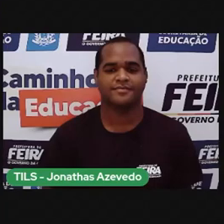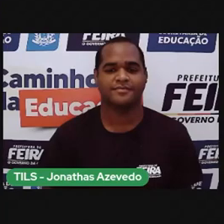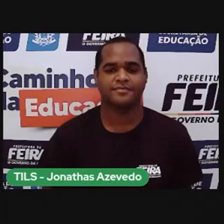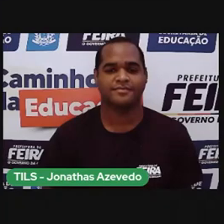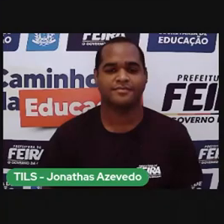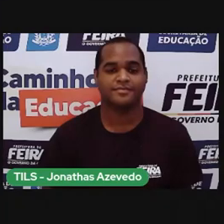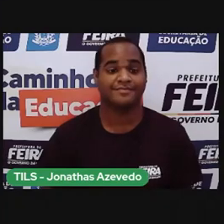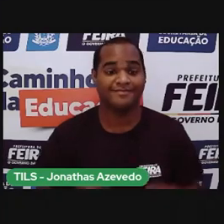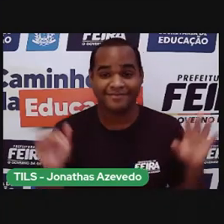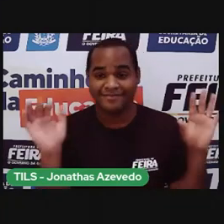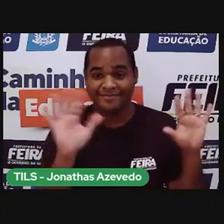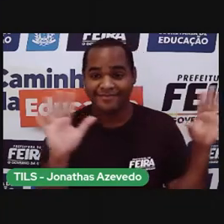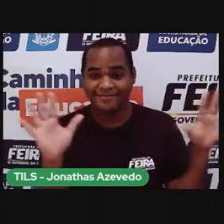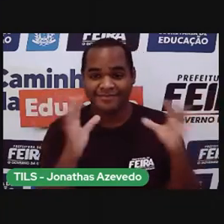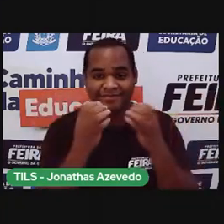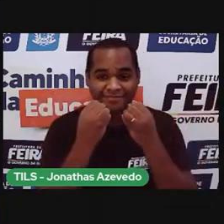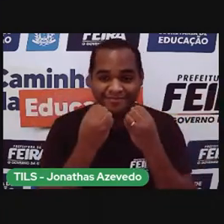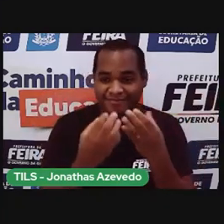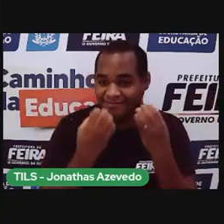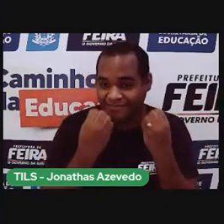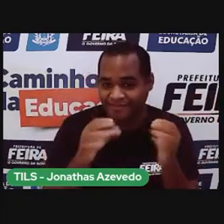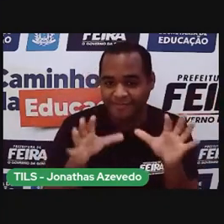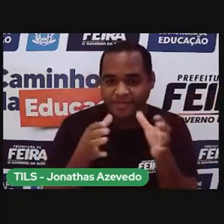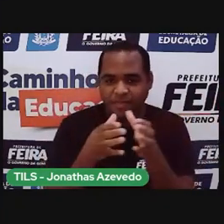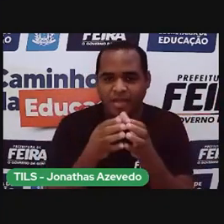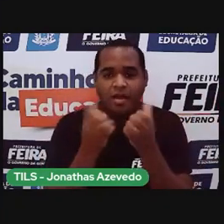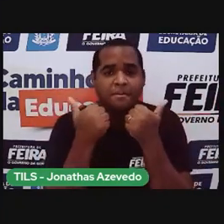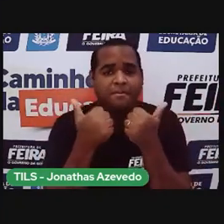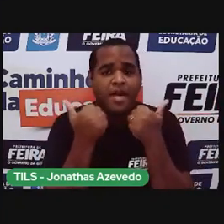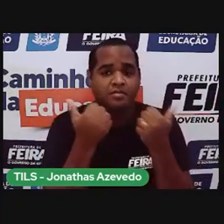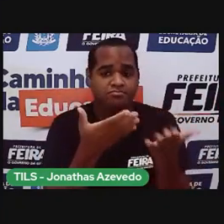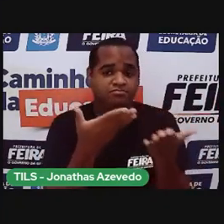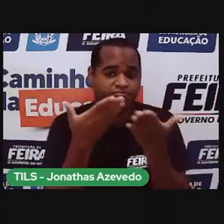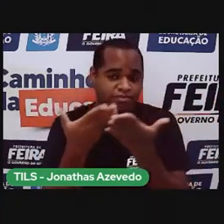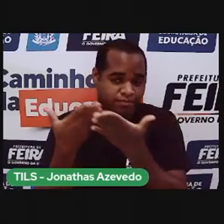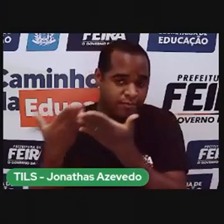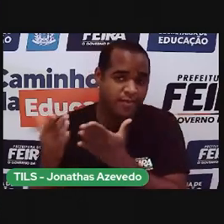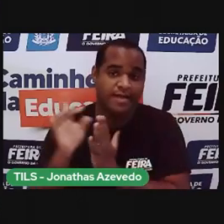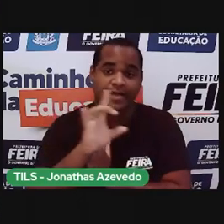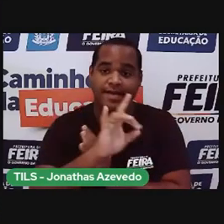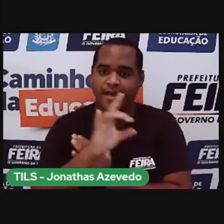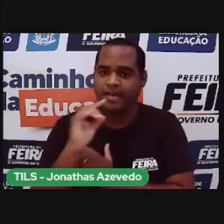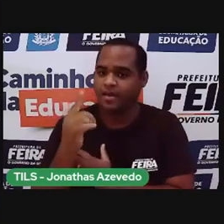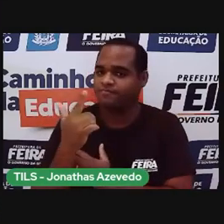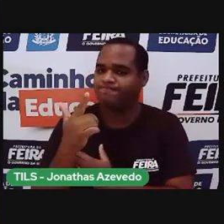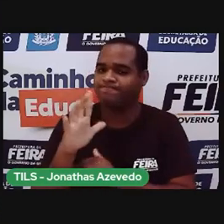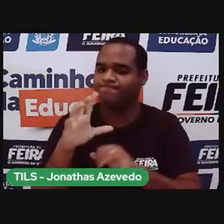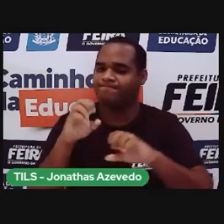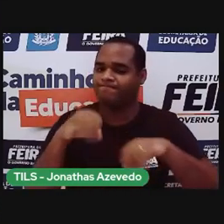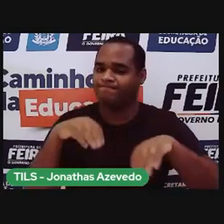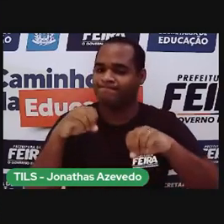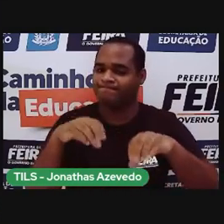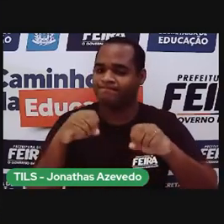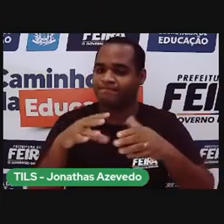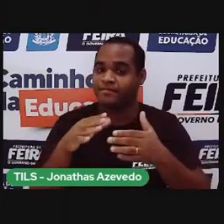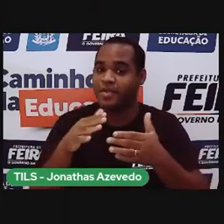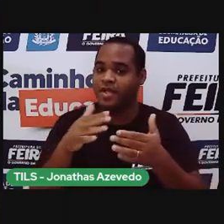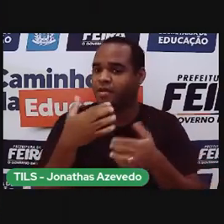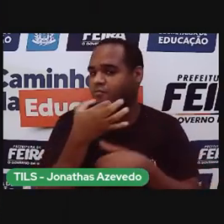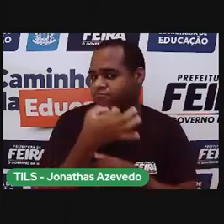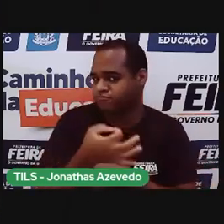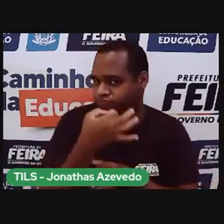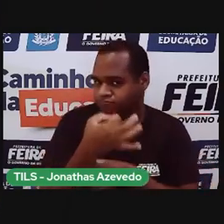o Olá turma sejam muito bem vindos a mais um mau Vou deixar um